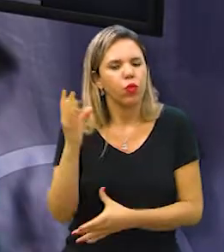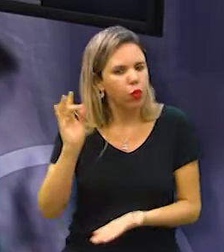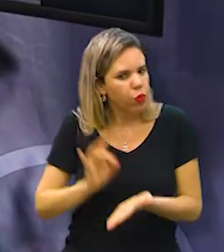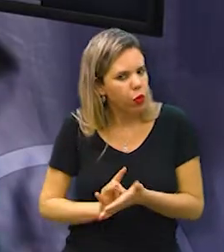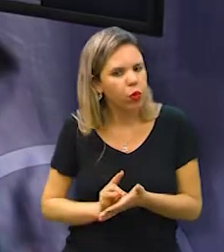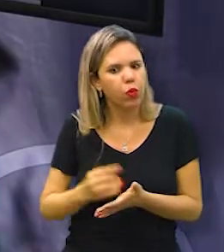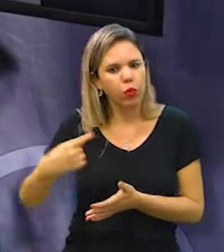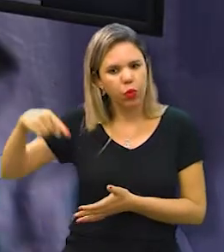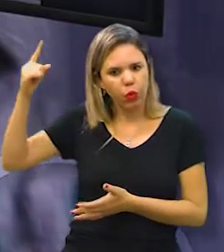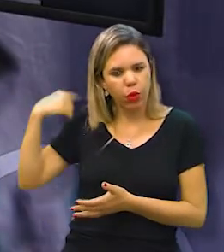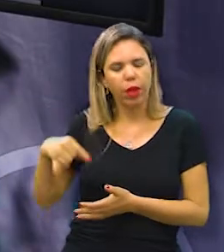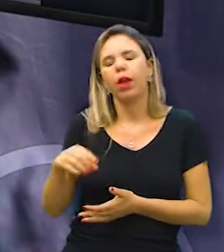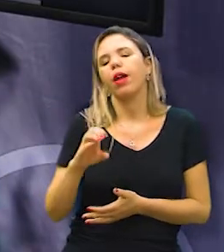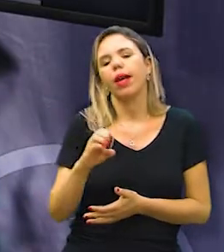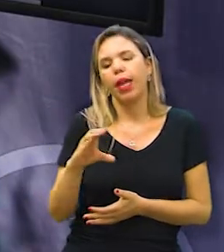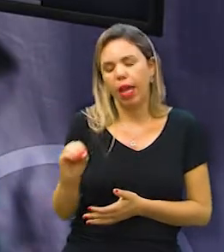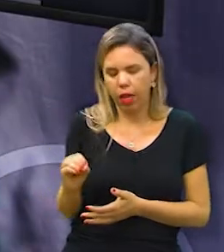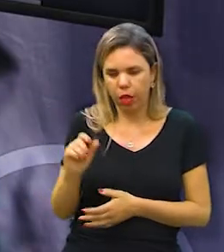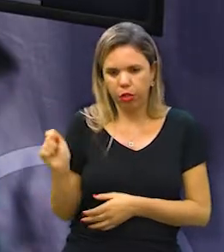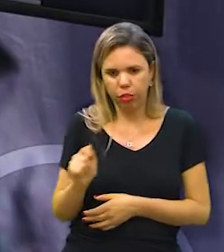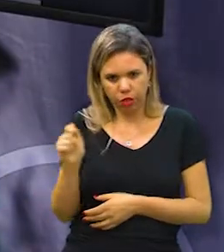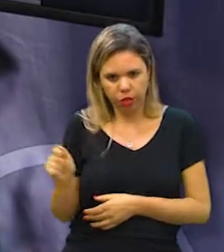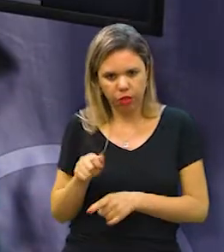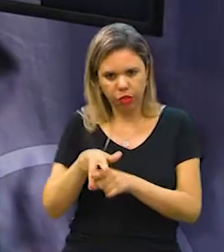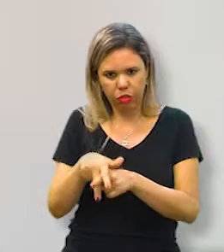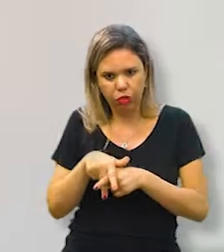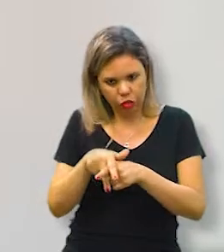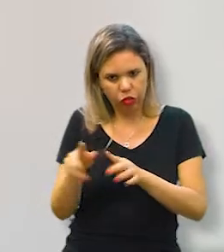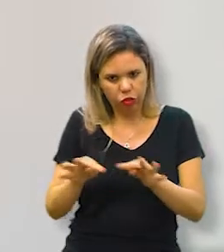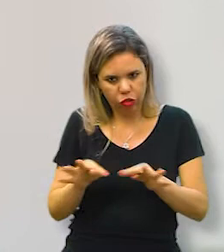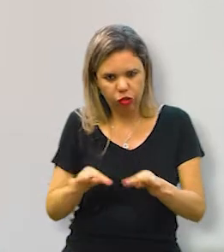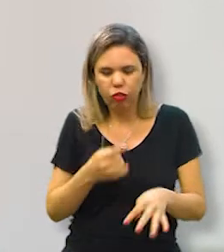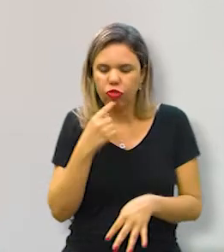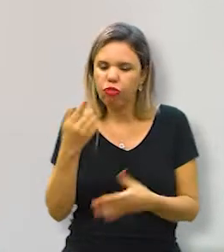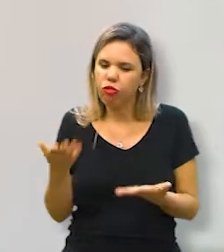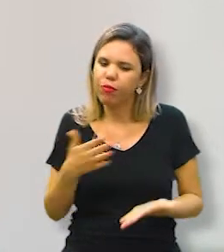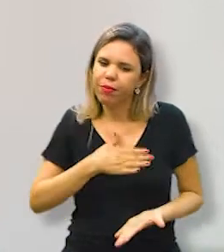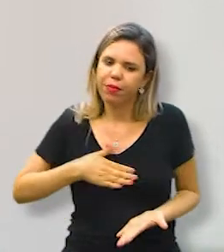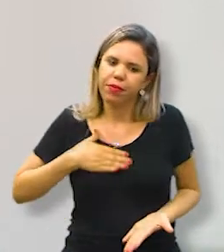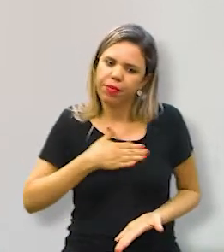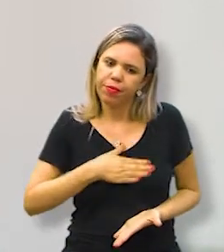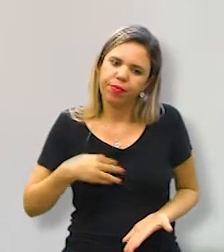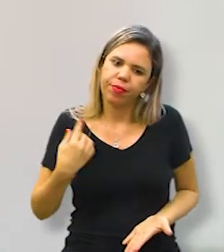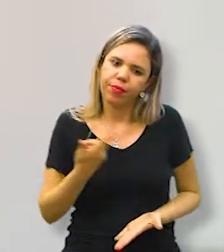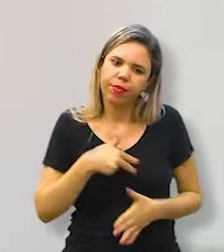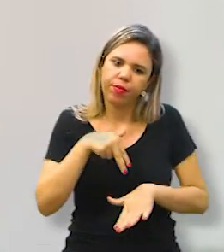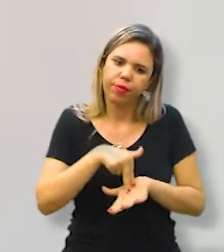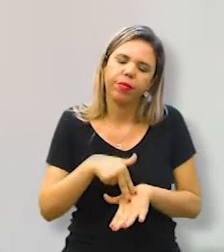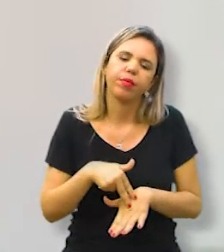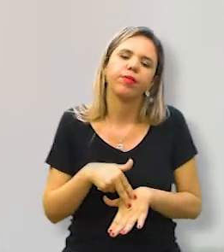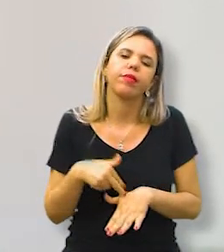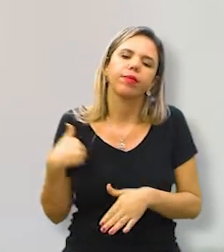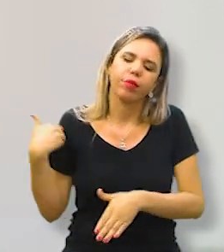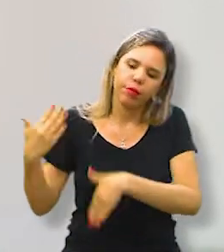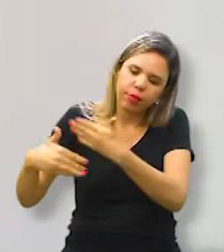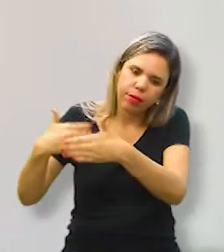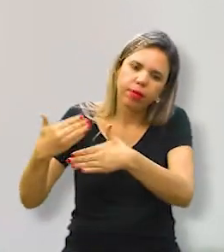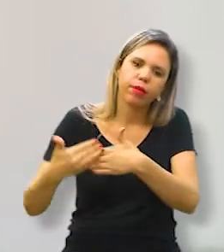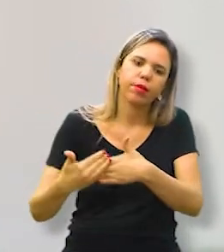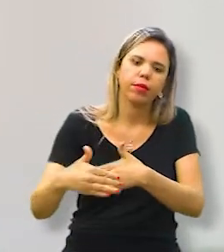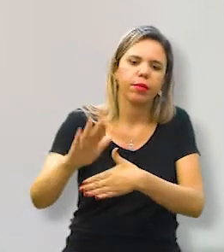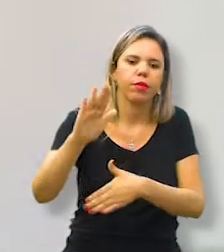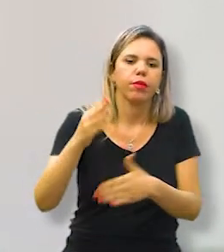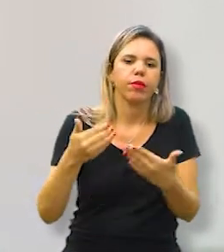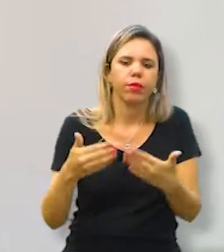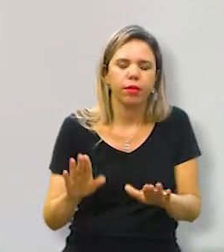da ecoterapia, da Associação de Ecoterapia Campinas. Foi muito agradável a gente estar lá, de lá a gente